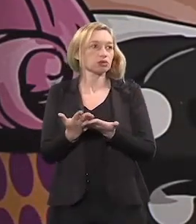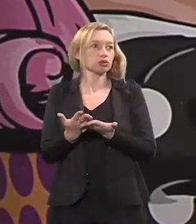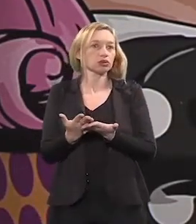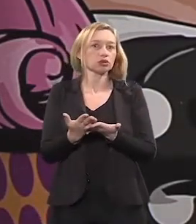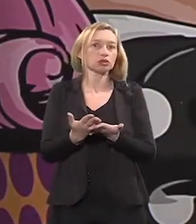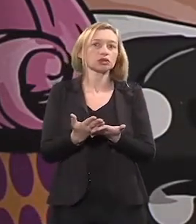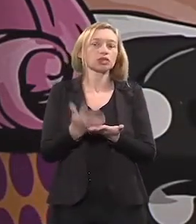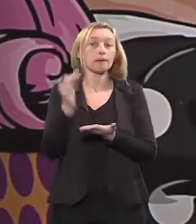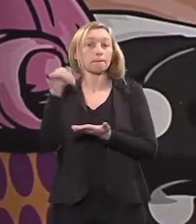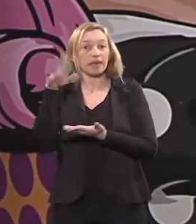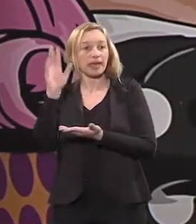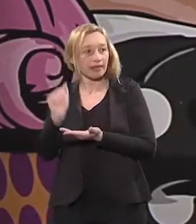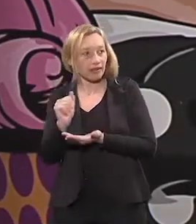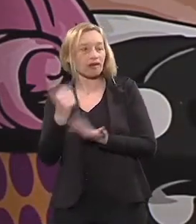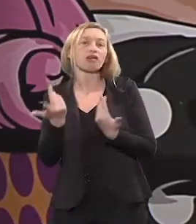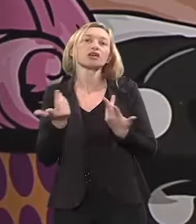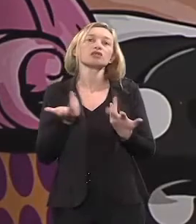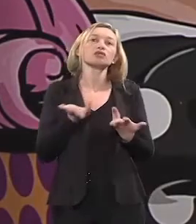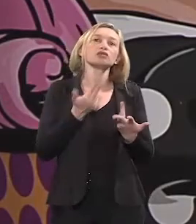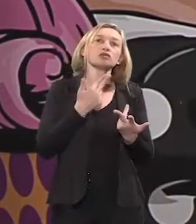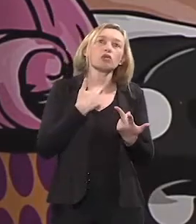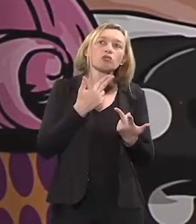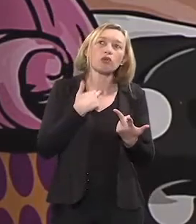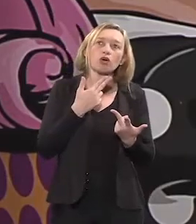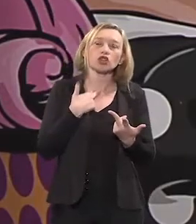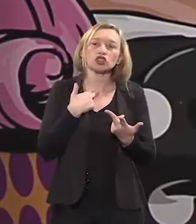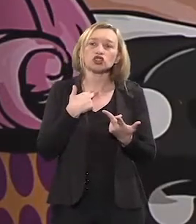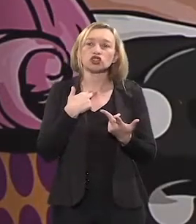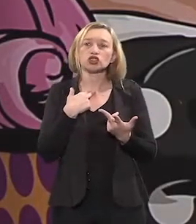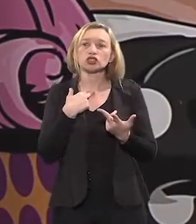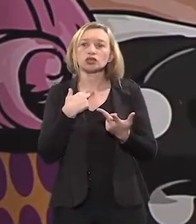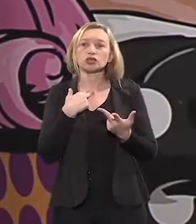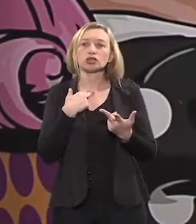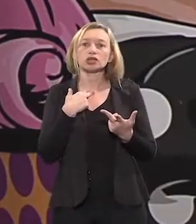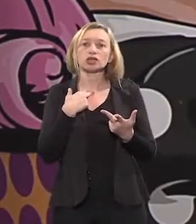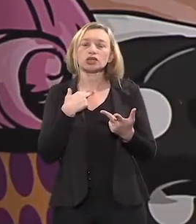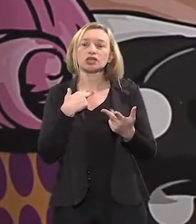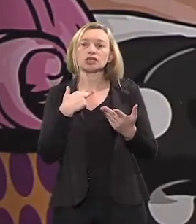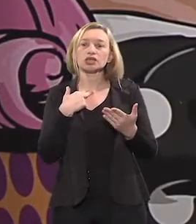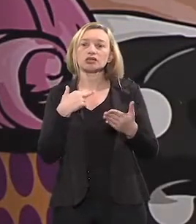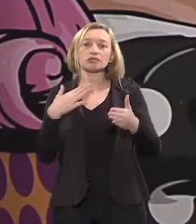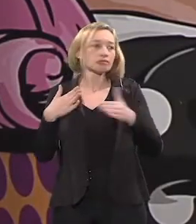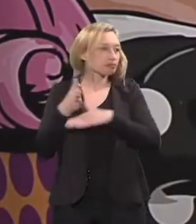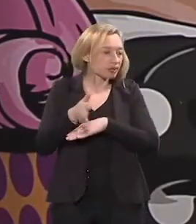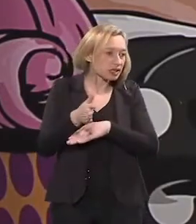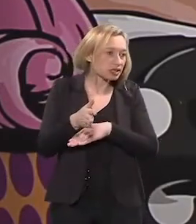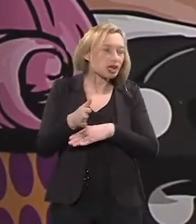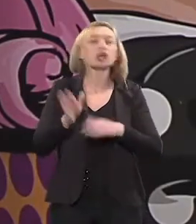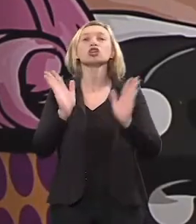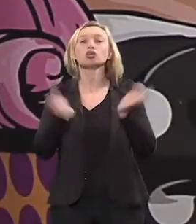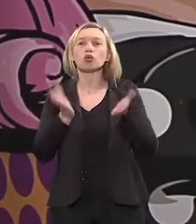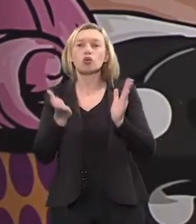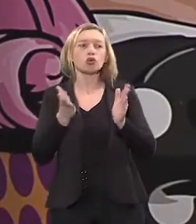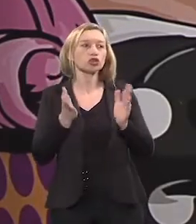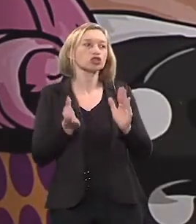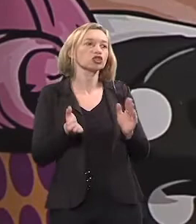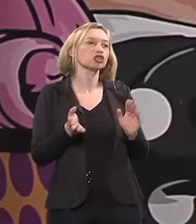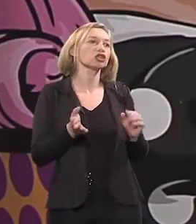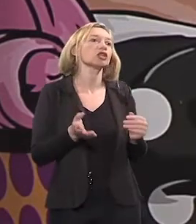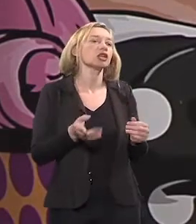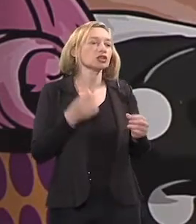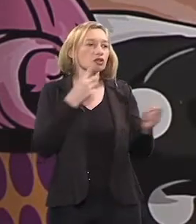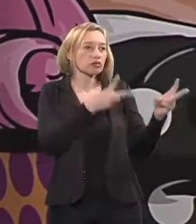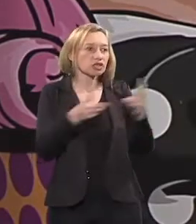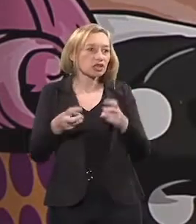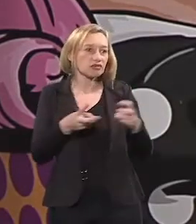da intranscendência da pena, né? Que essa pena não deve passar da pessoa do condenado. E hoje, pelas condições do cárcere e tudo